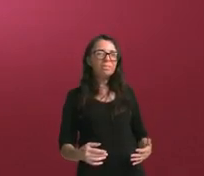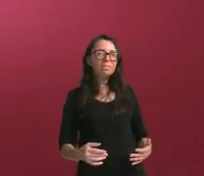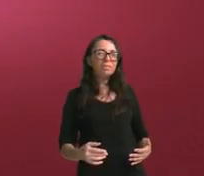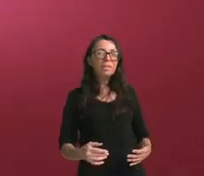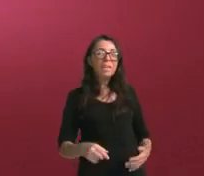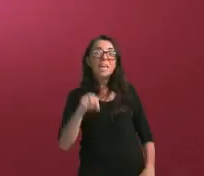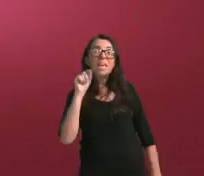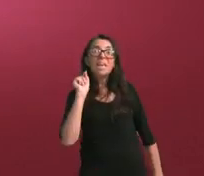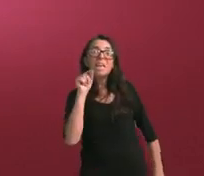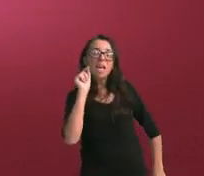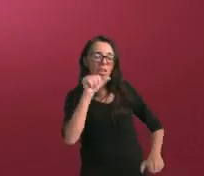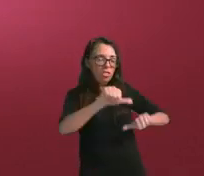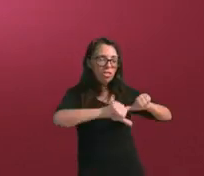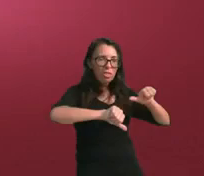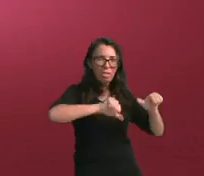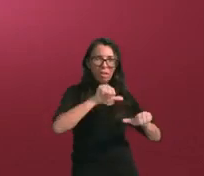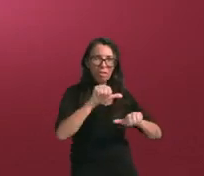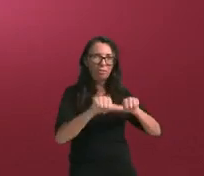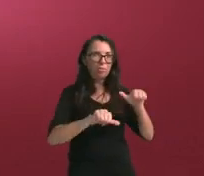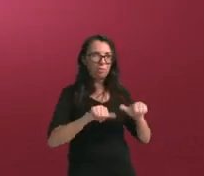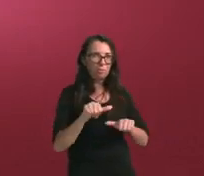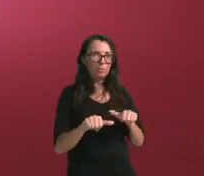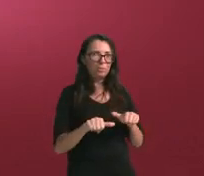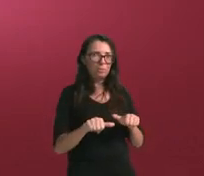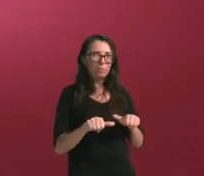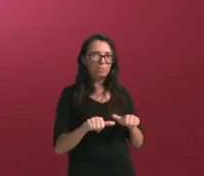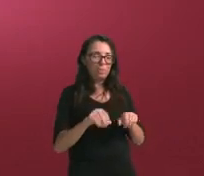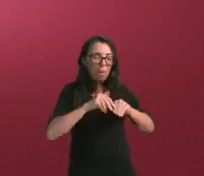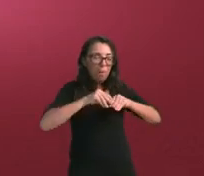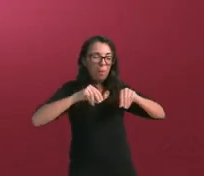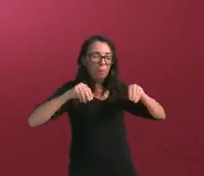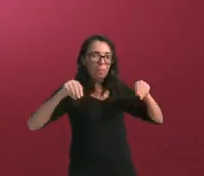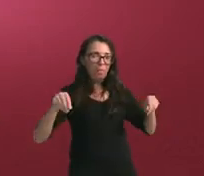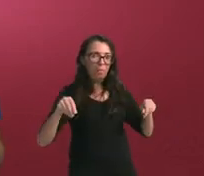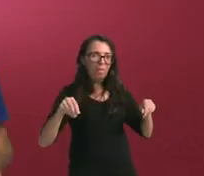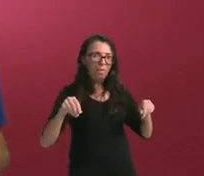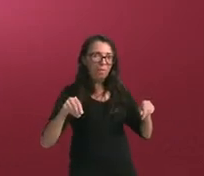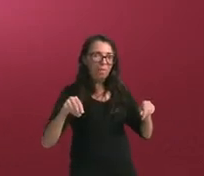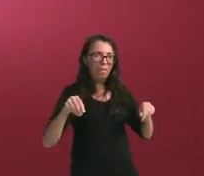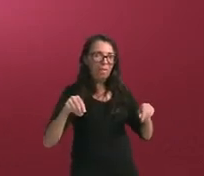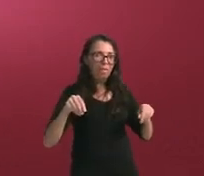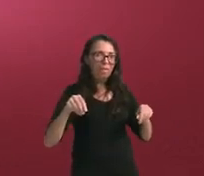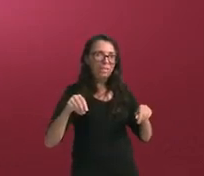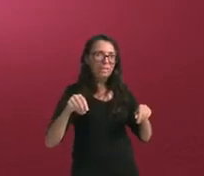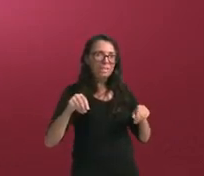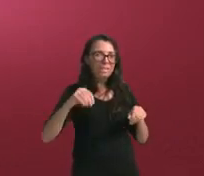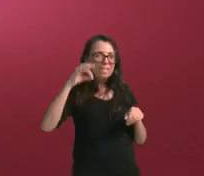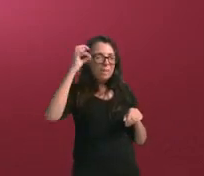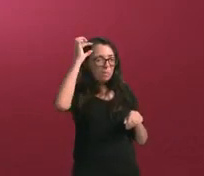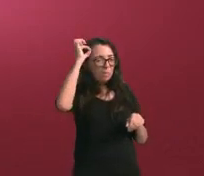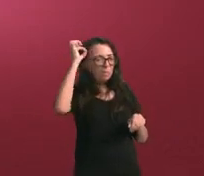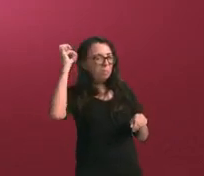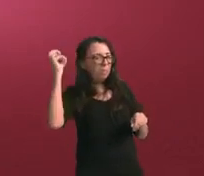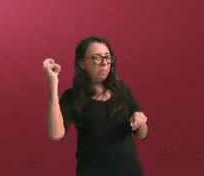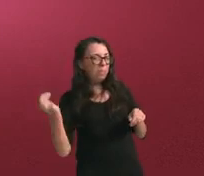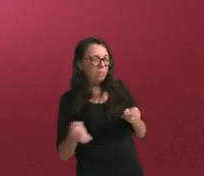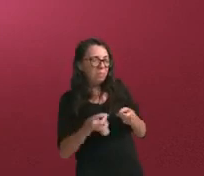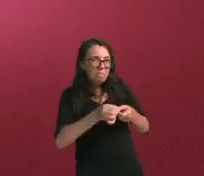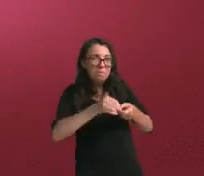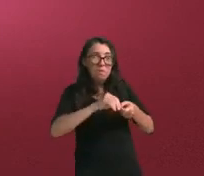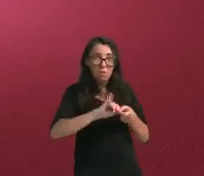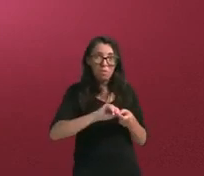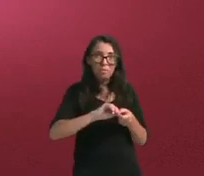os ouviu como o Senhor tinha dito. Então, quem que transformou o pó da terra